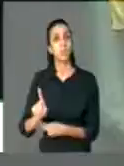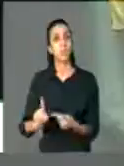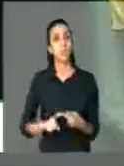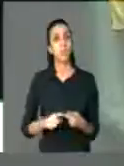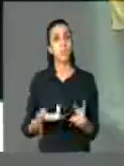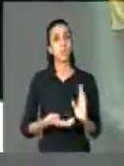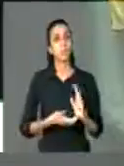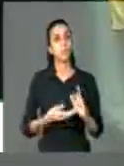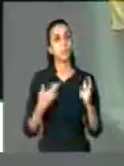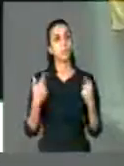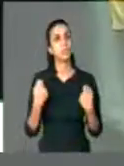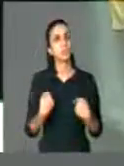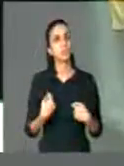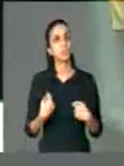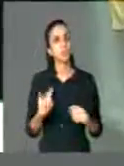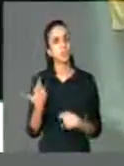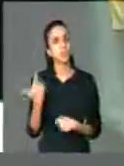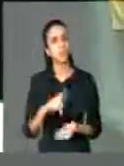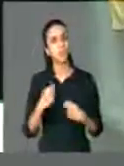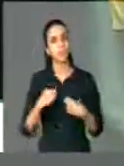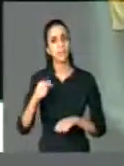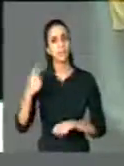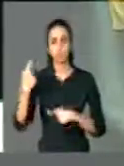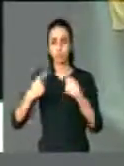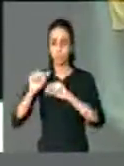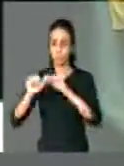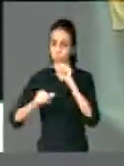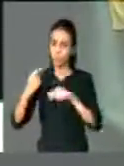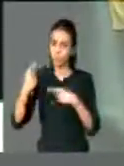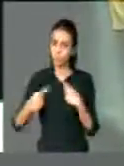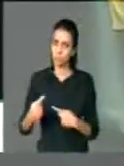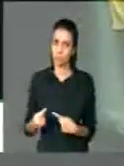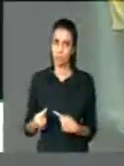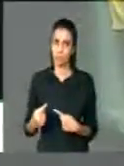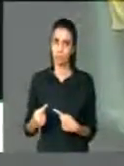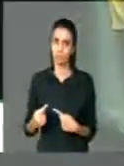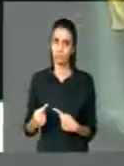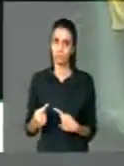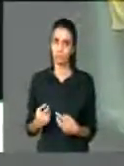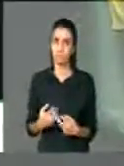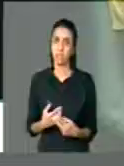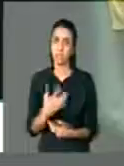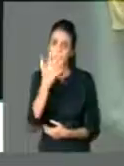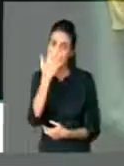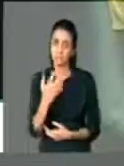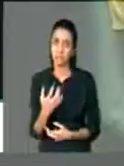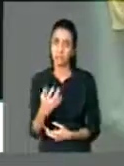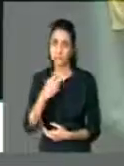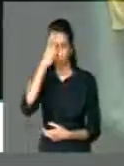gente possa discutir uma reforma política verdadeira. Tem gente que está até